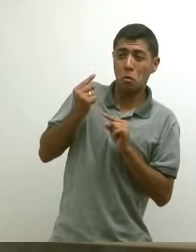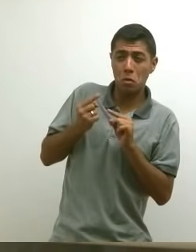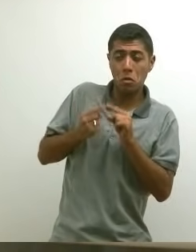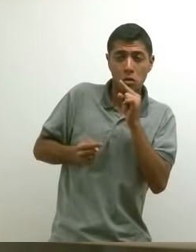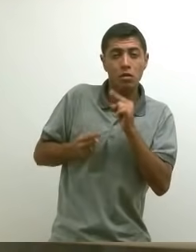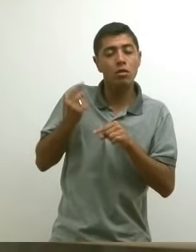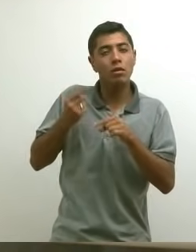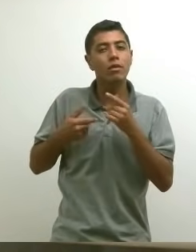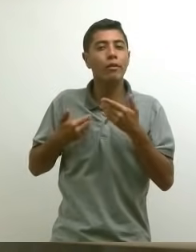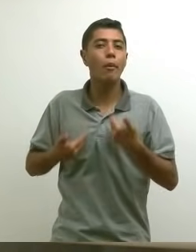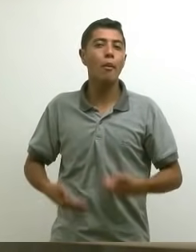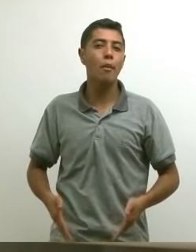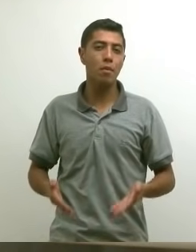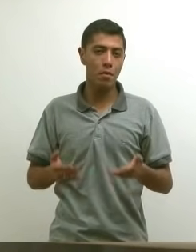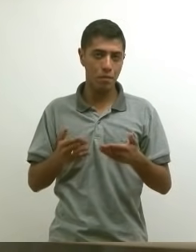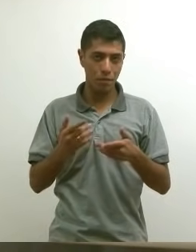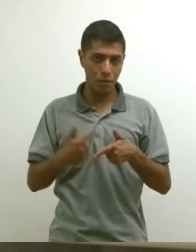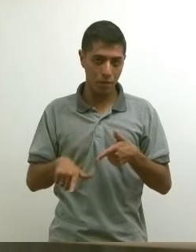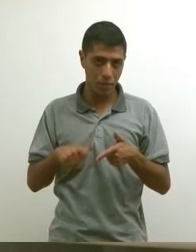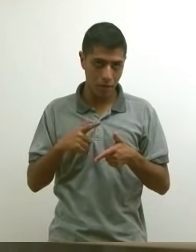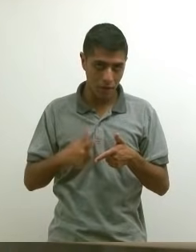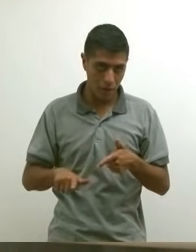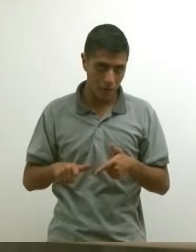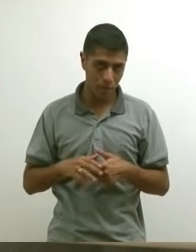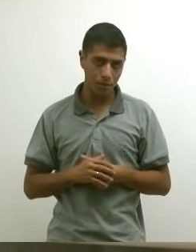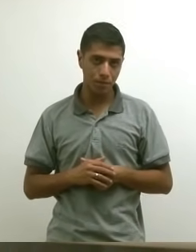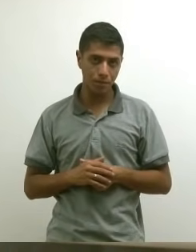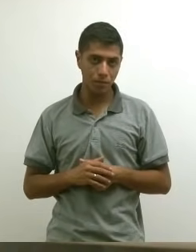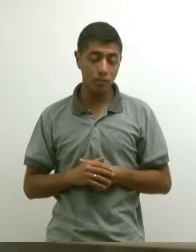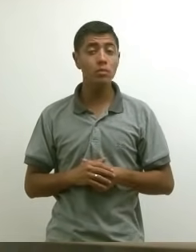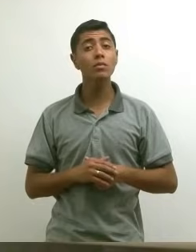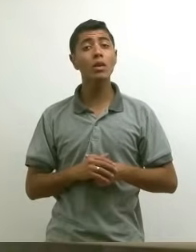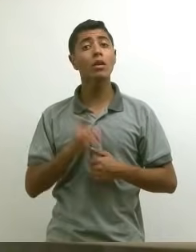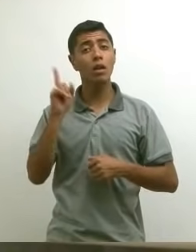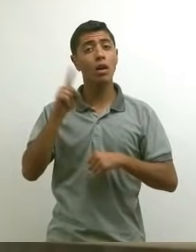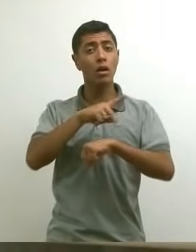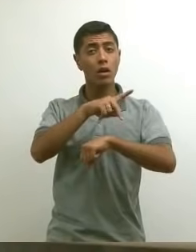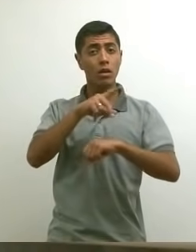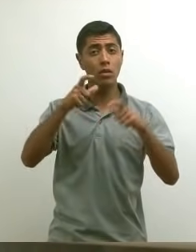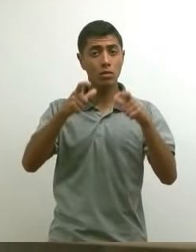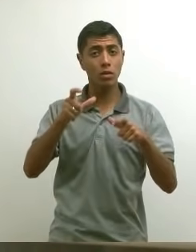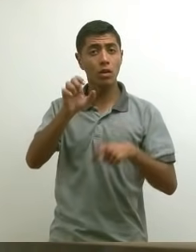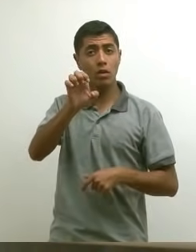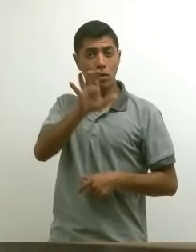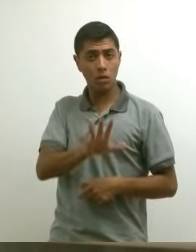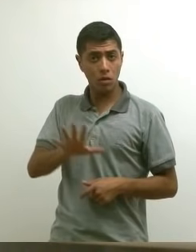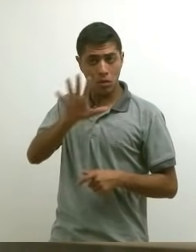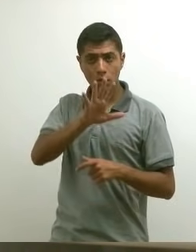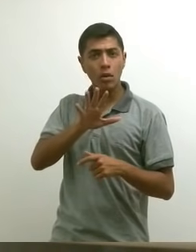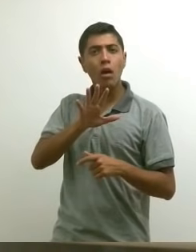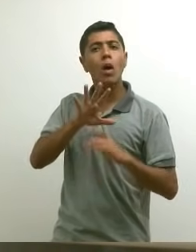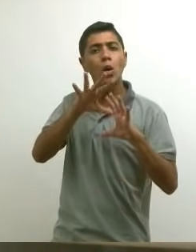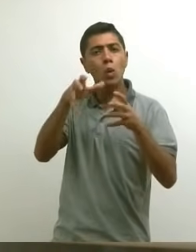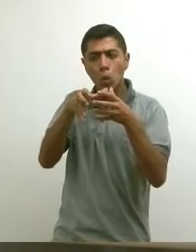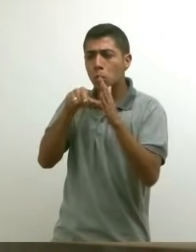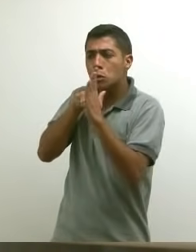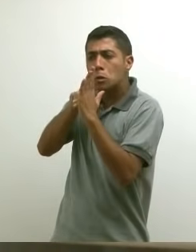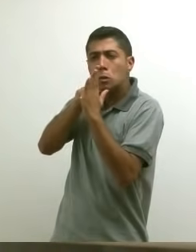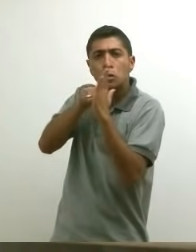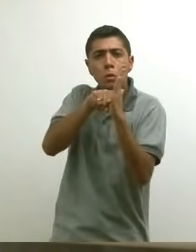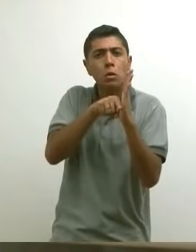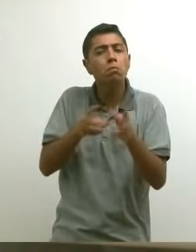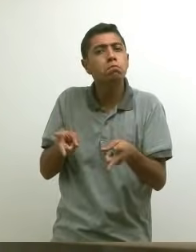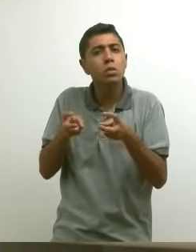cinco países na europa mostrando que crianças que são rurais de em contato com a natureza e brincam